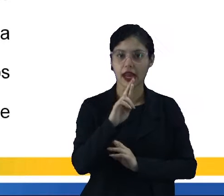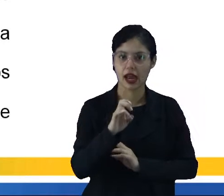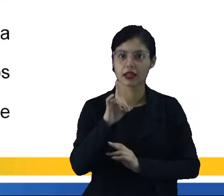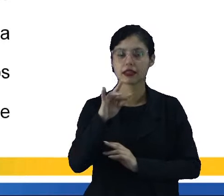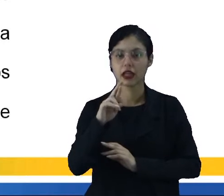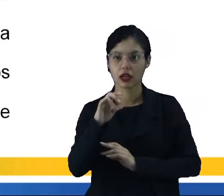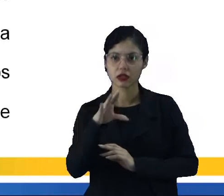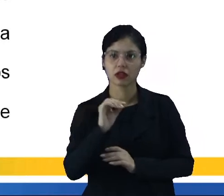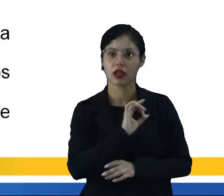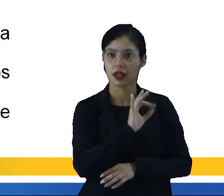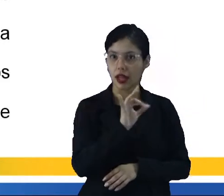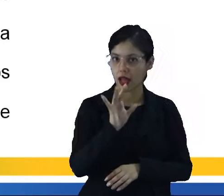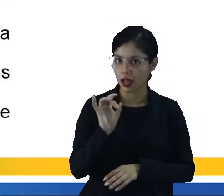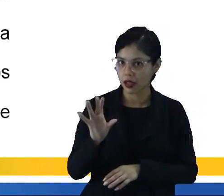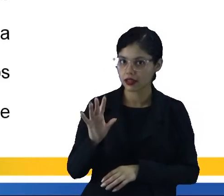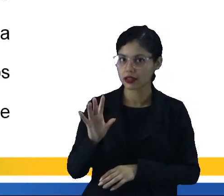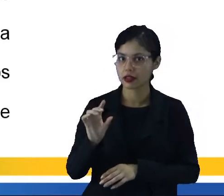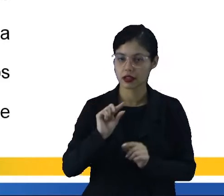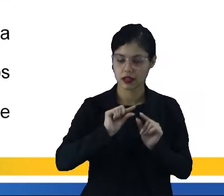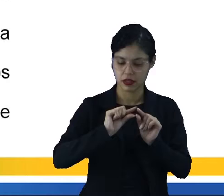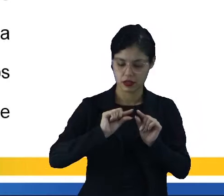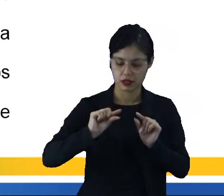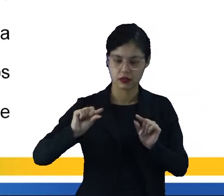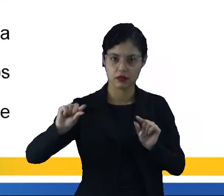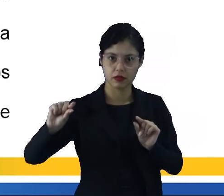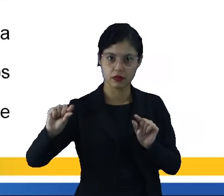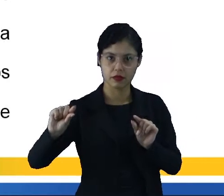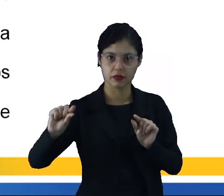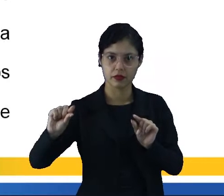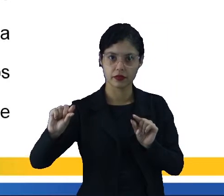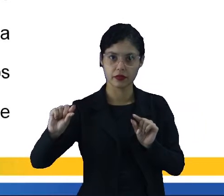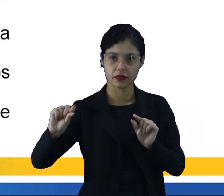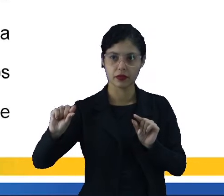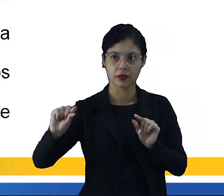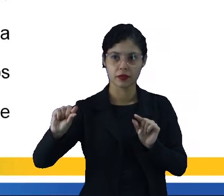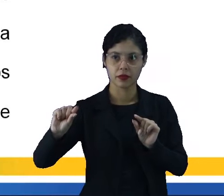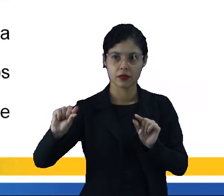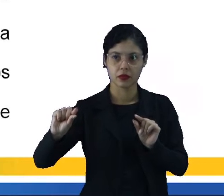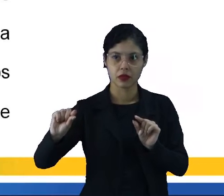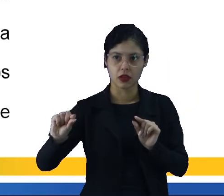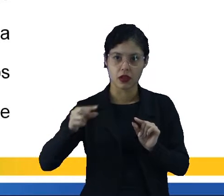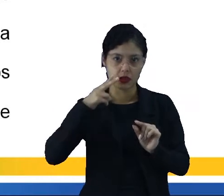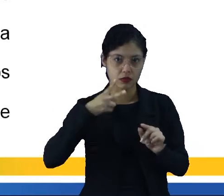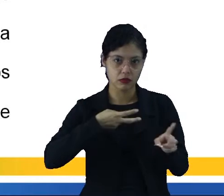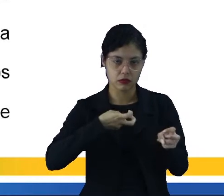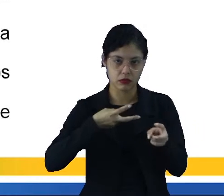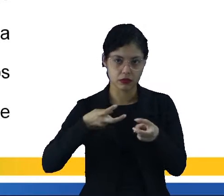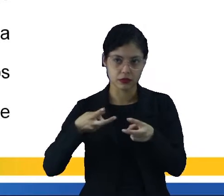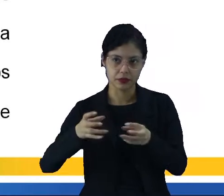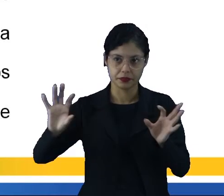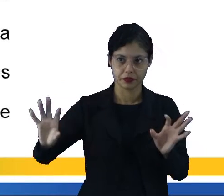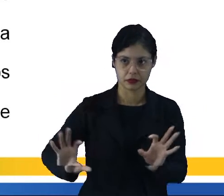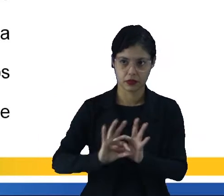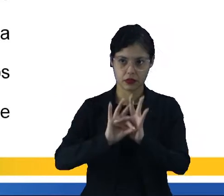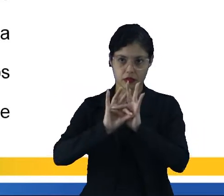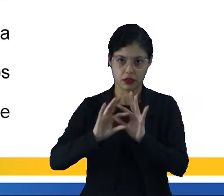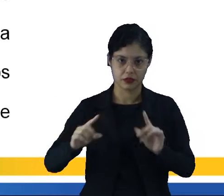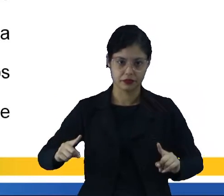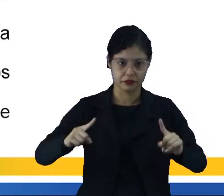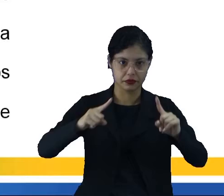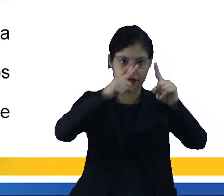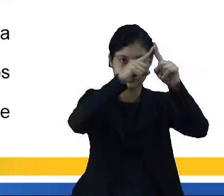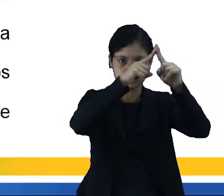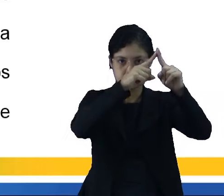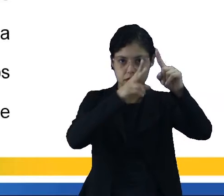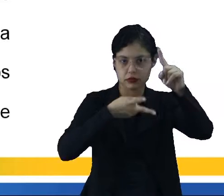cada vértice tá do hexágono que você consegue perceber é ligado a esse ponto H Dá